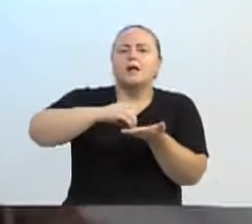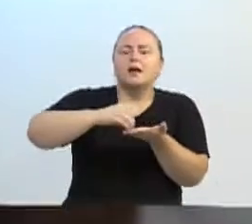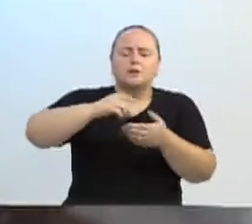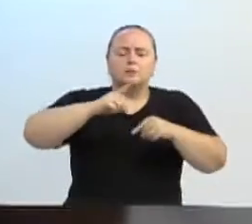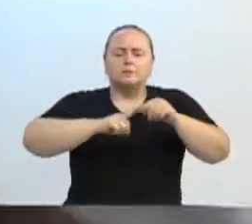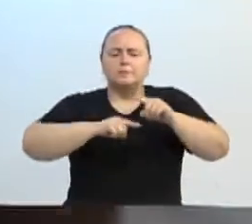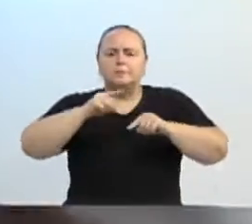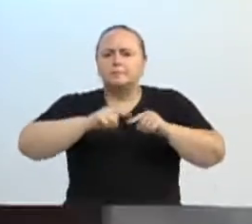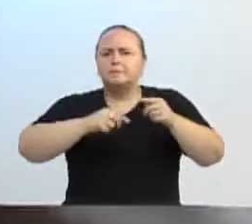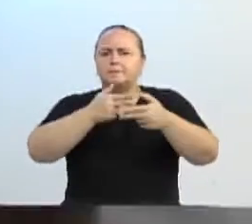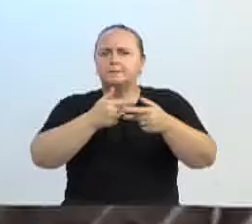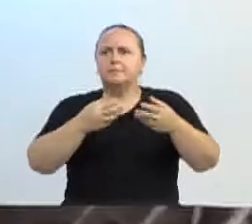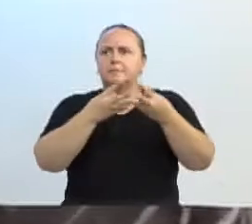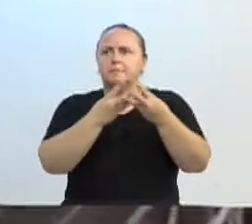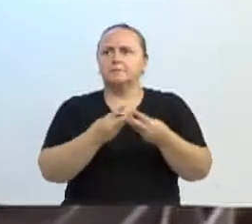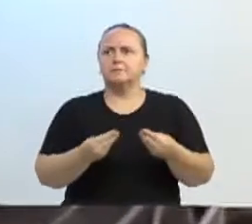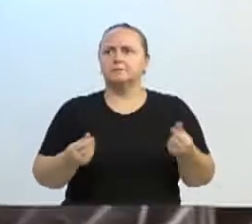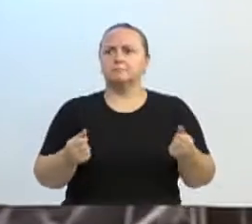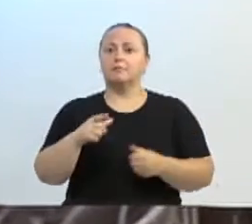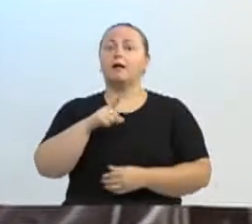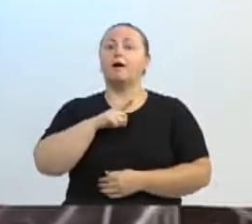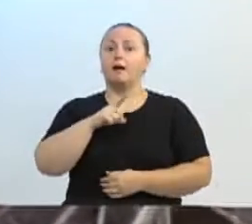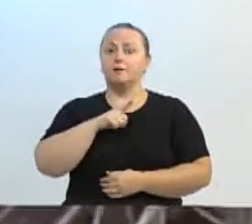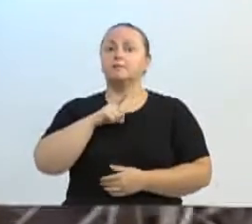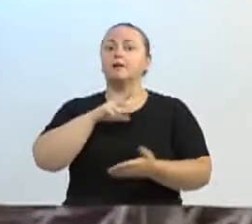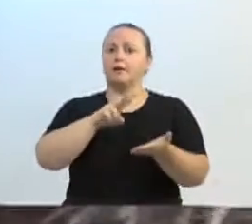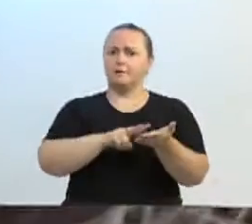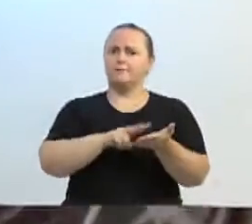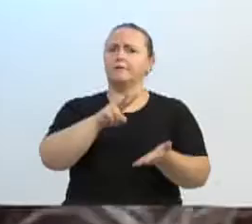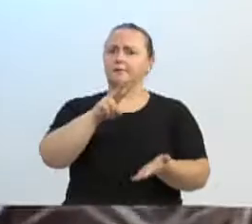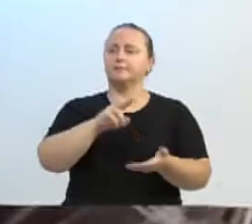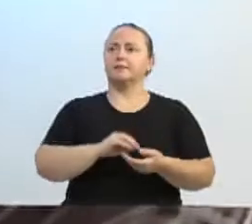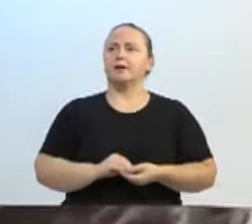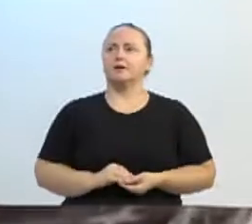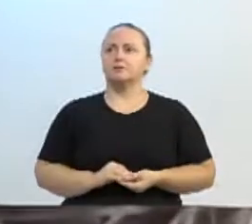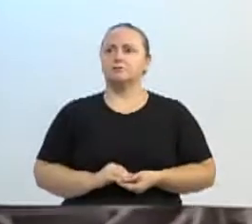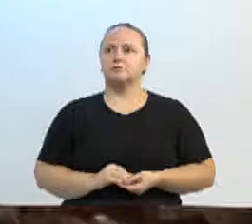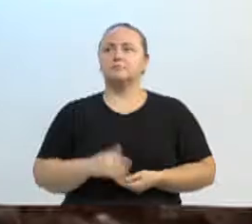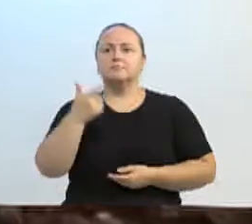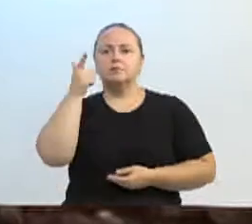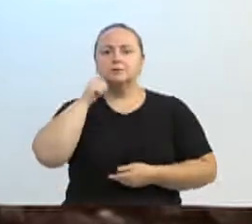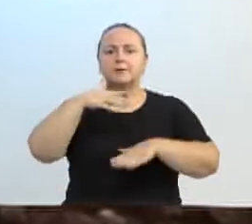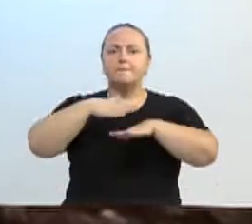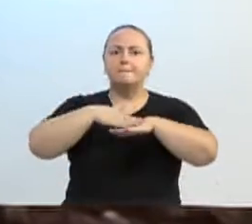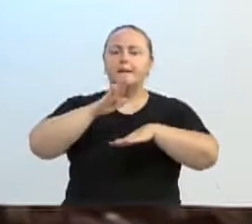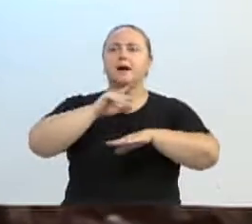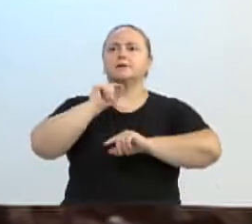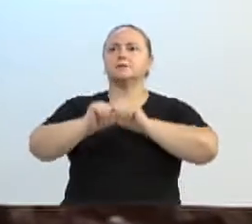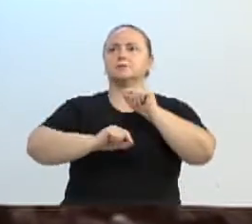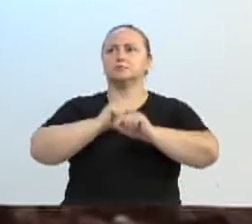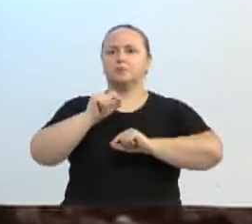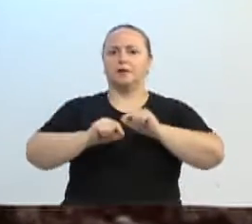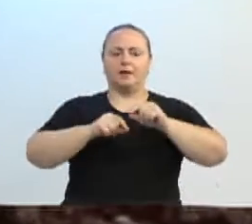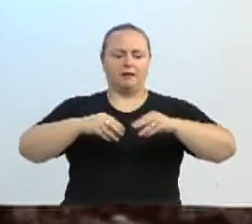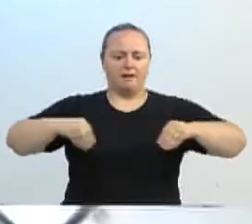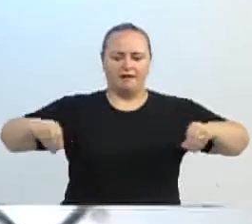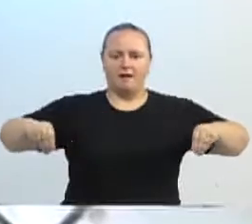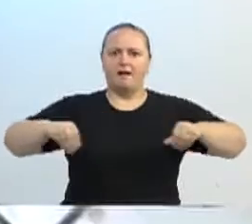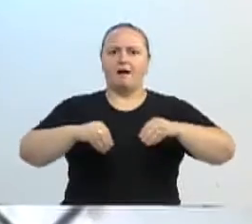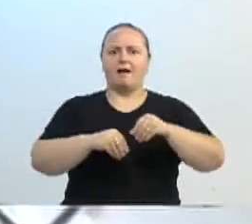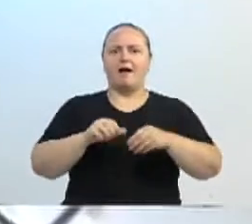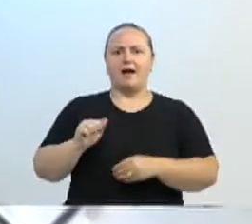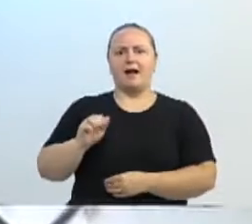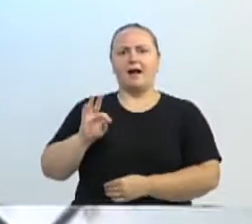os benefícios são muitos. Por exemplo, aumenta a vida útil dos aterros sanitários e realiza a produção